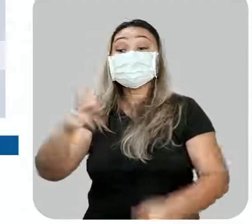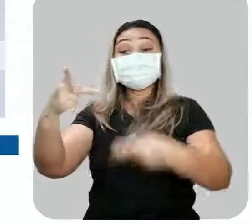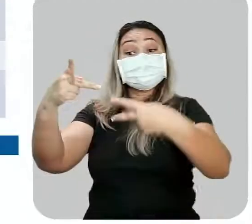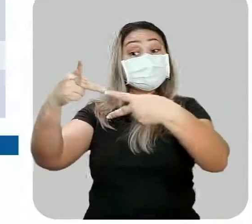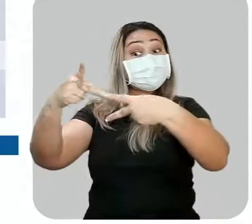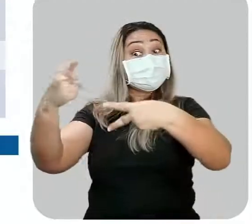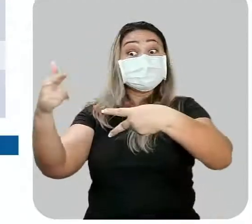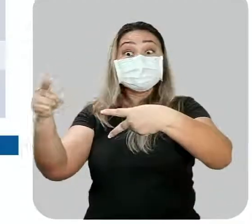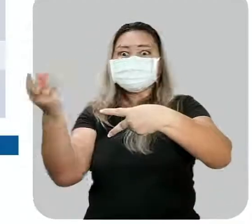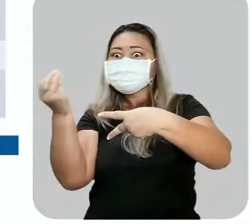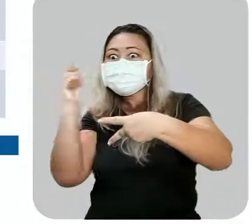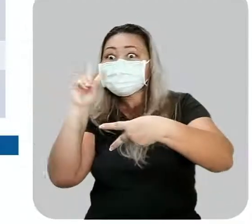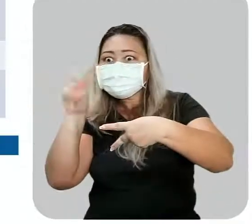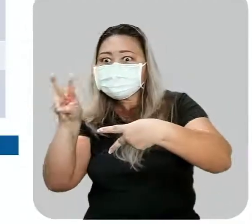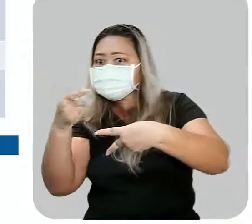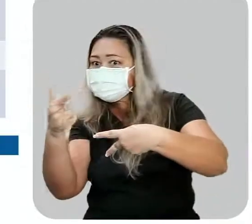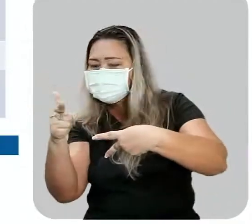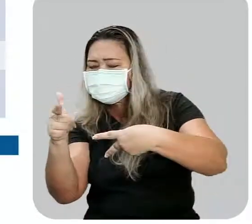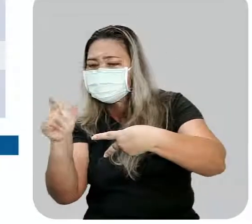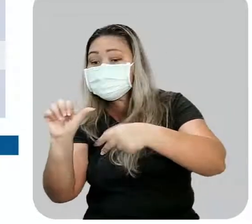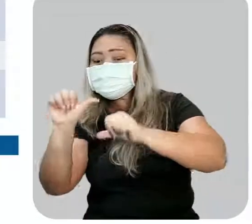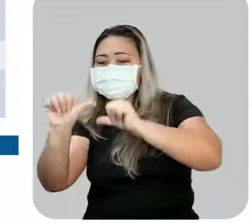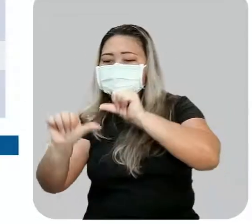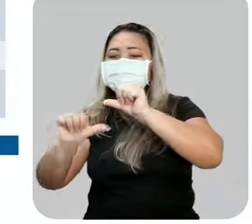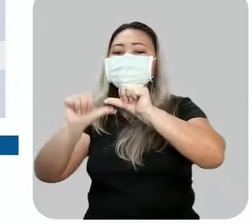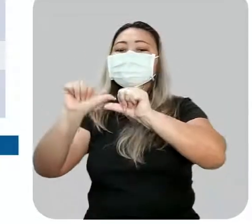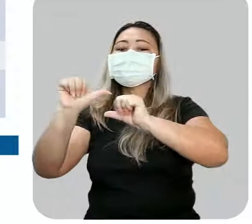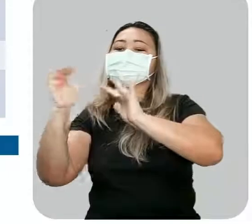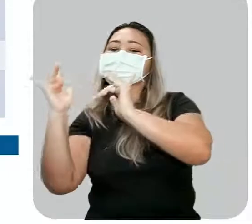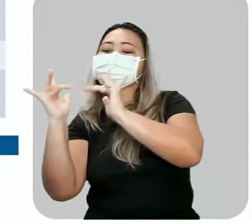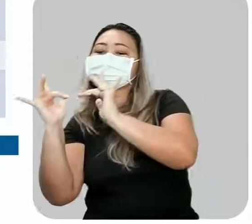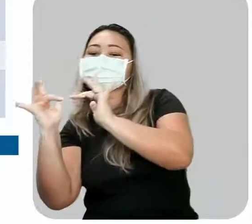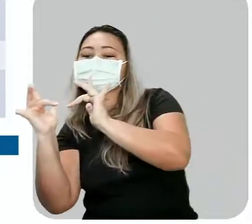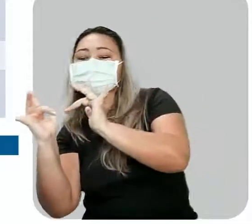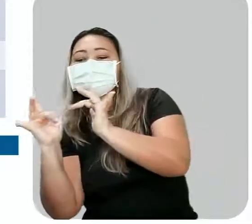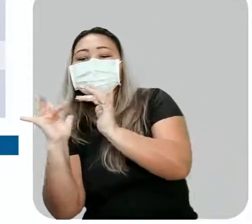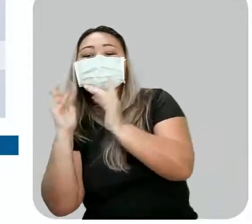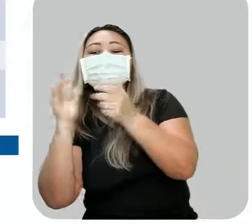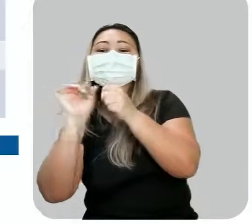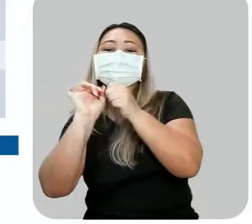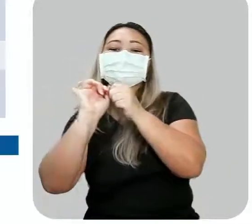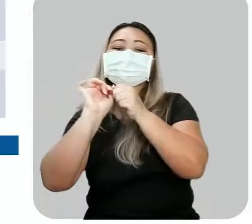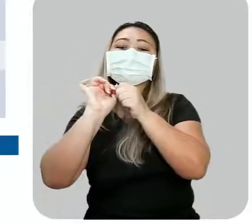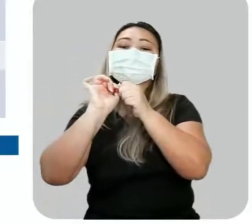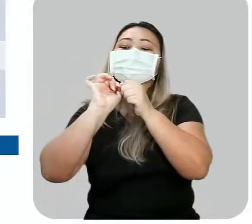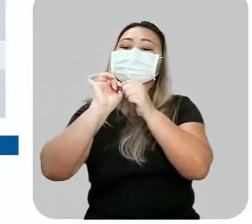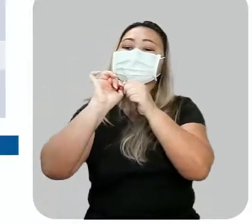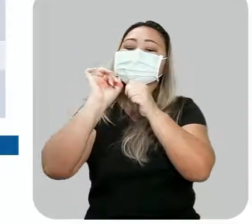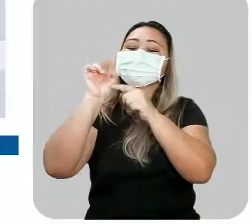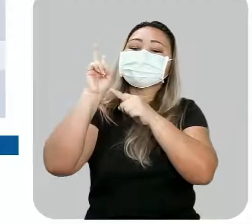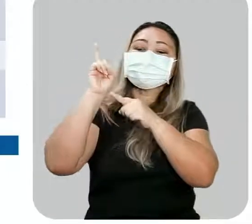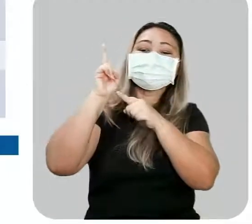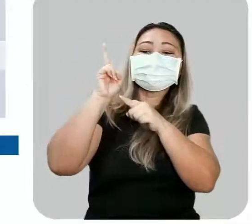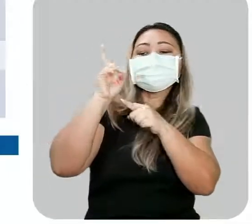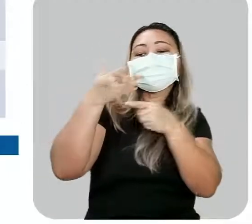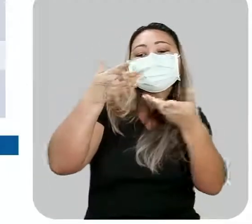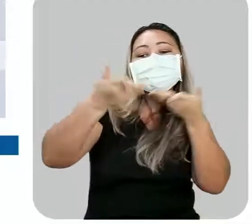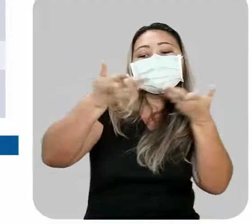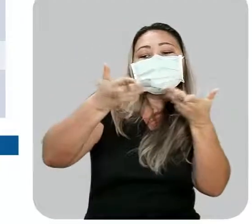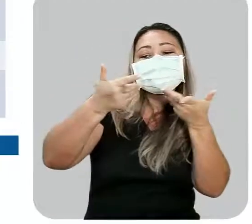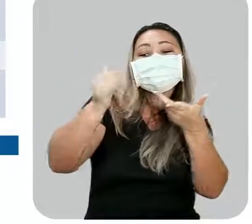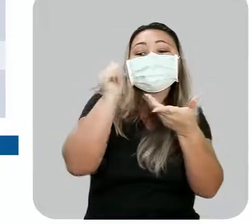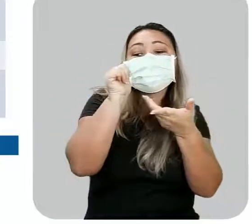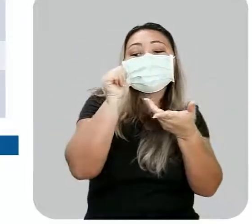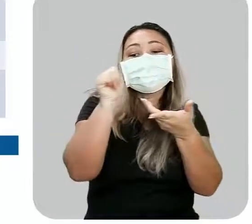a preposição. Se eu trocasse, o namorado agradava a namorada. Então,